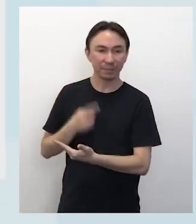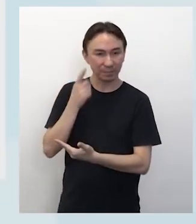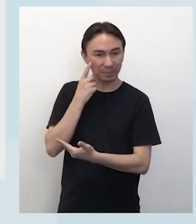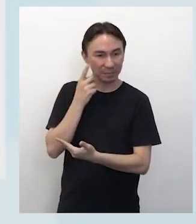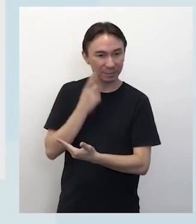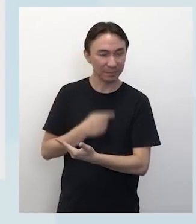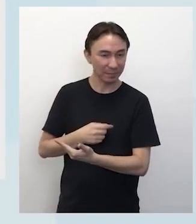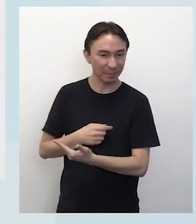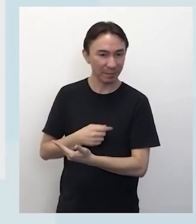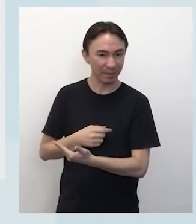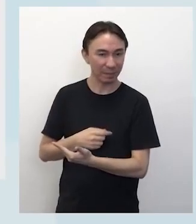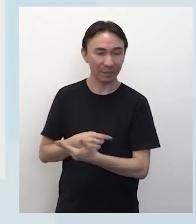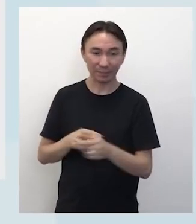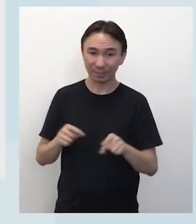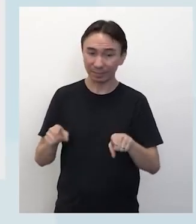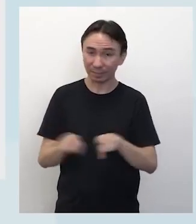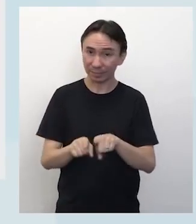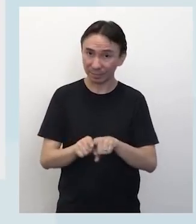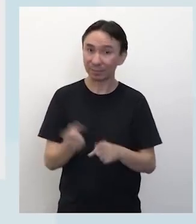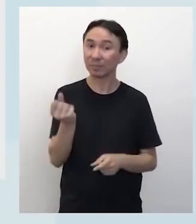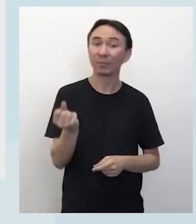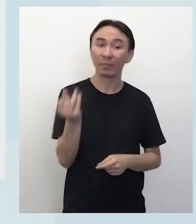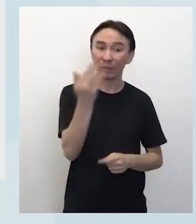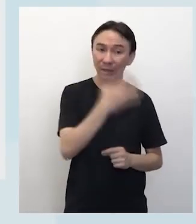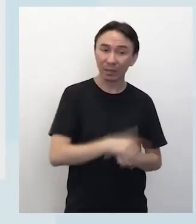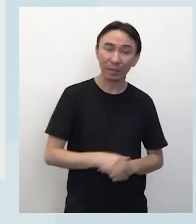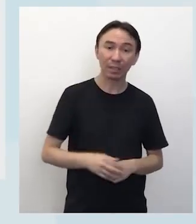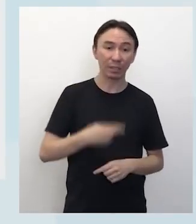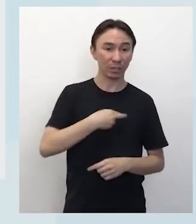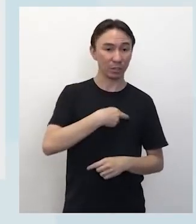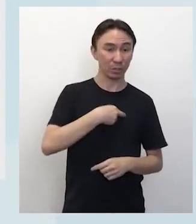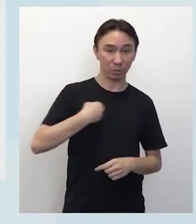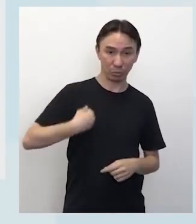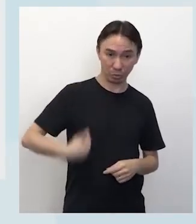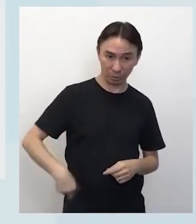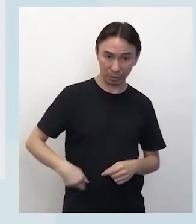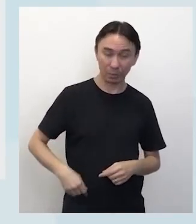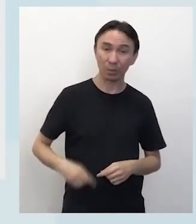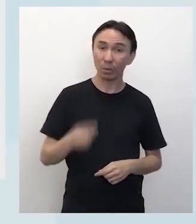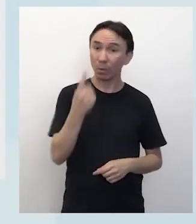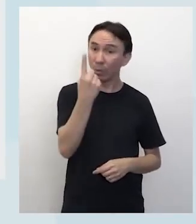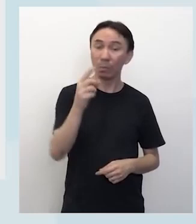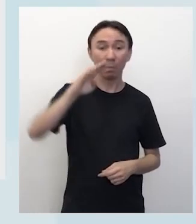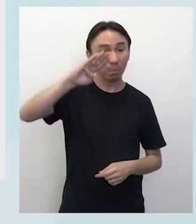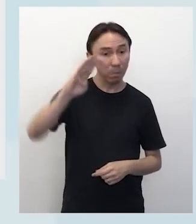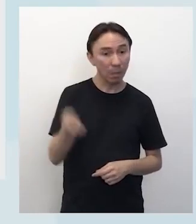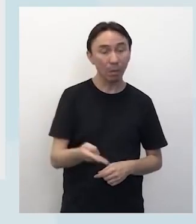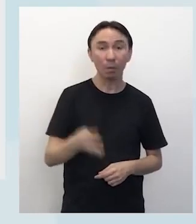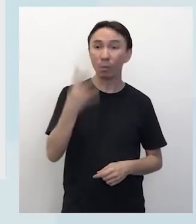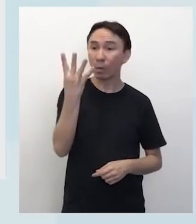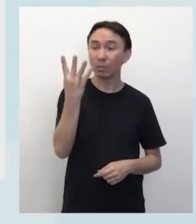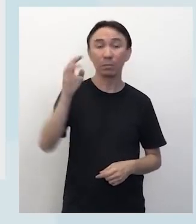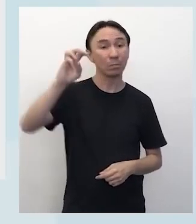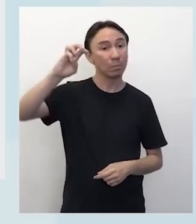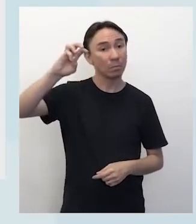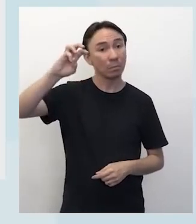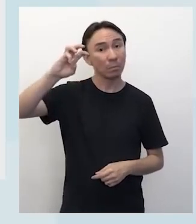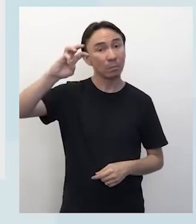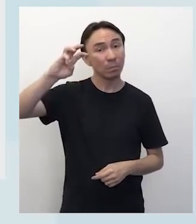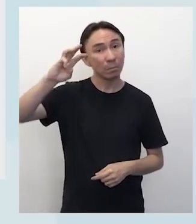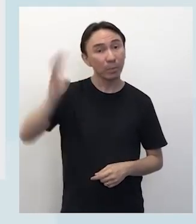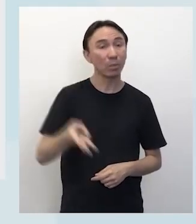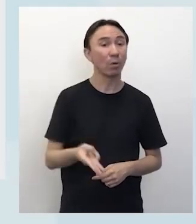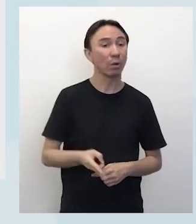também em quantidade. Então está lá a China, lá já ultrapassando 1 bilhão e 400 milhões de pessoas, a Índia logo